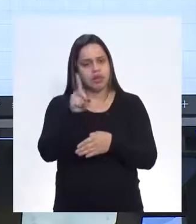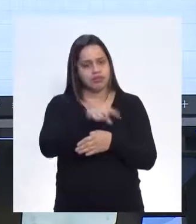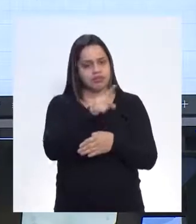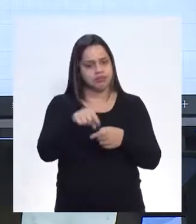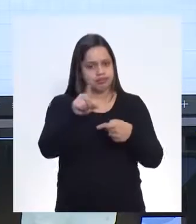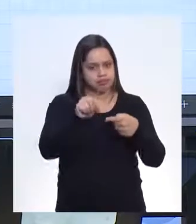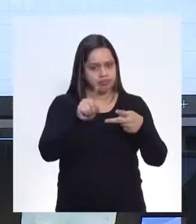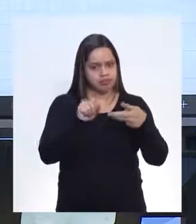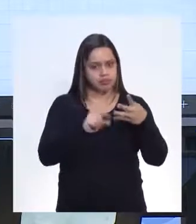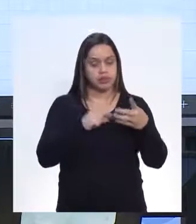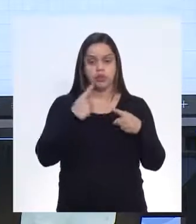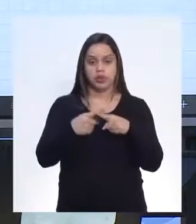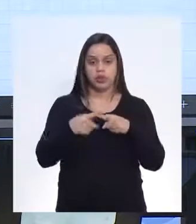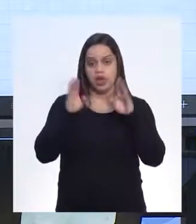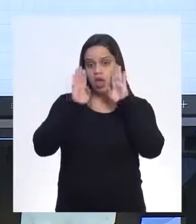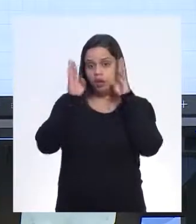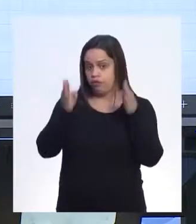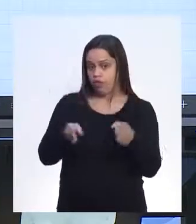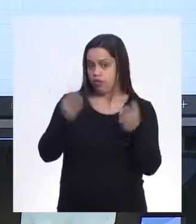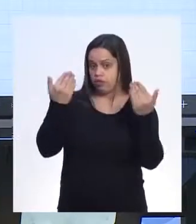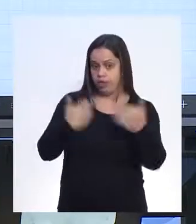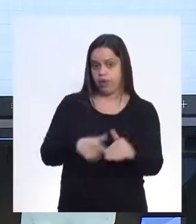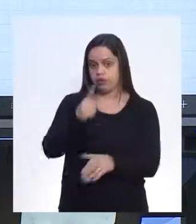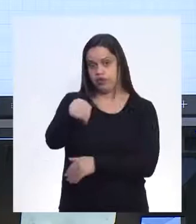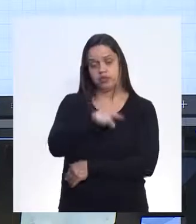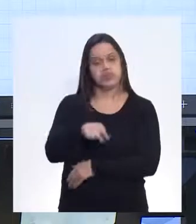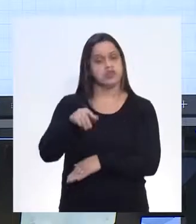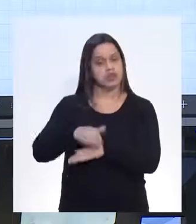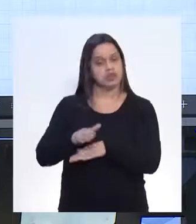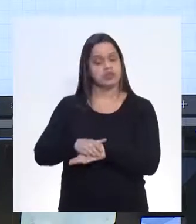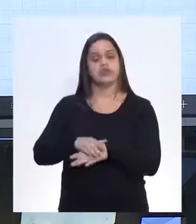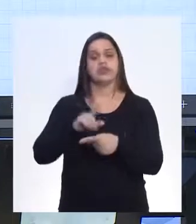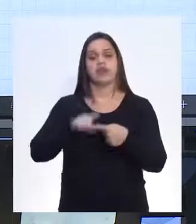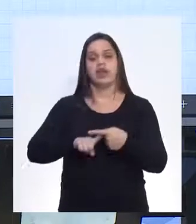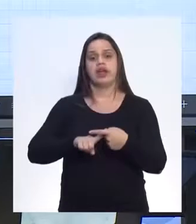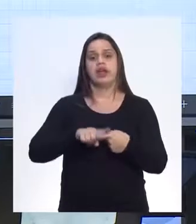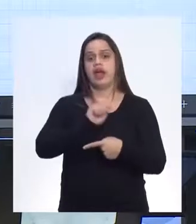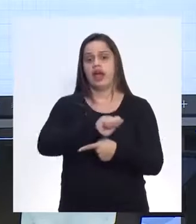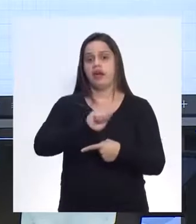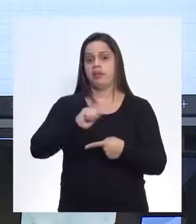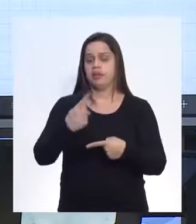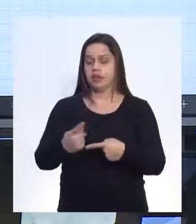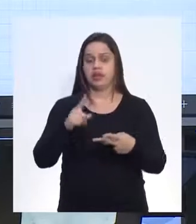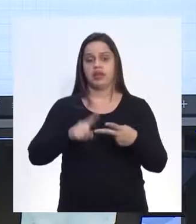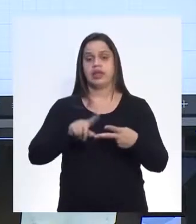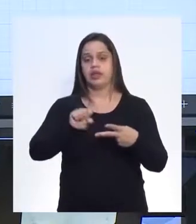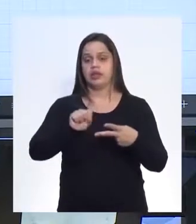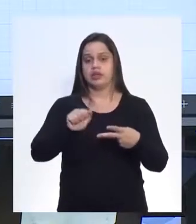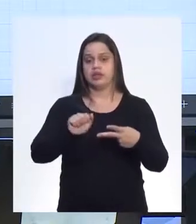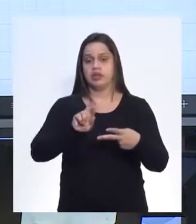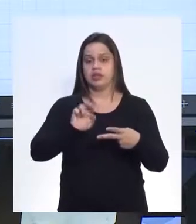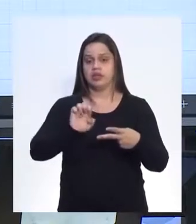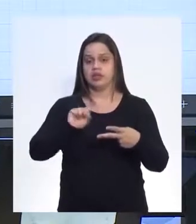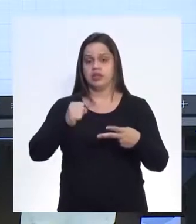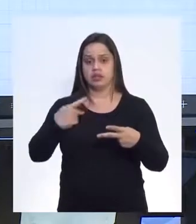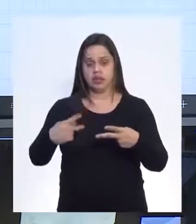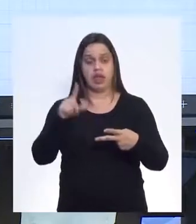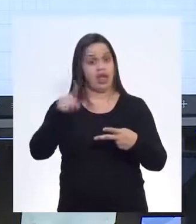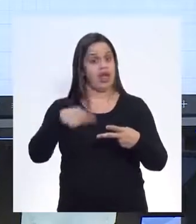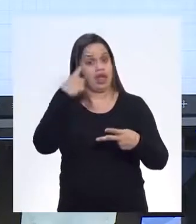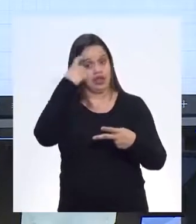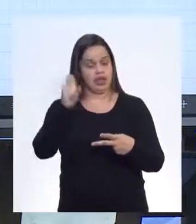Por quê? Porque é foco aí das provas que vocês fazem, não é? Das AAPs, né? Pessoal que faz Saresp também. Então, essa é a